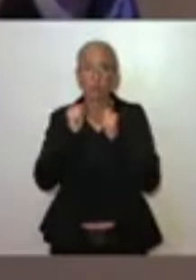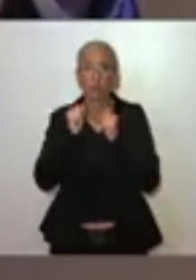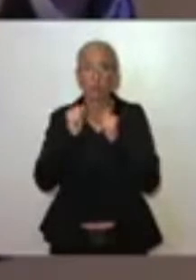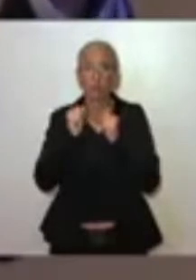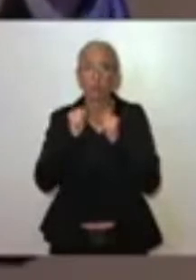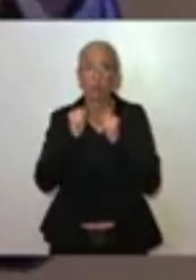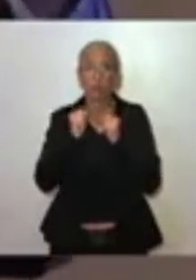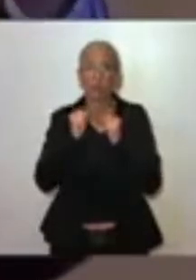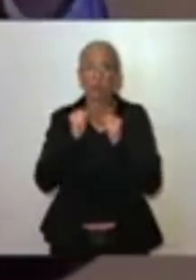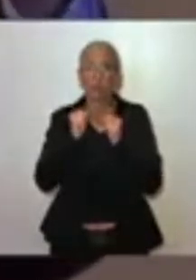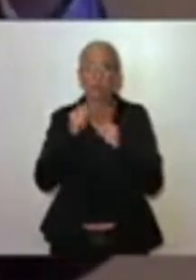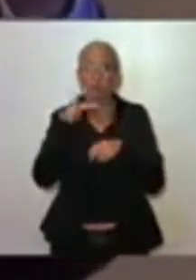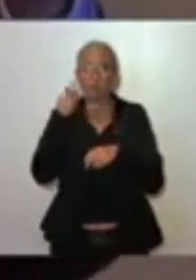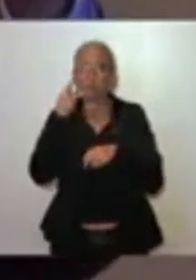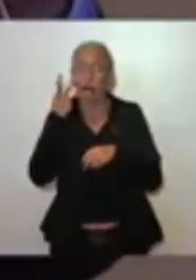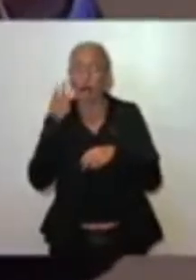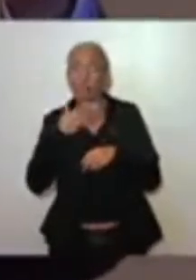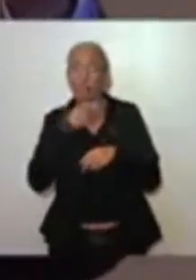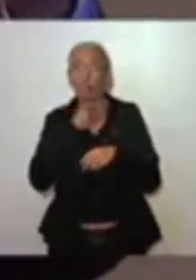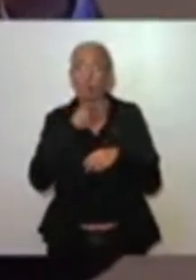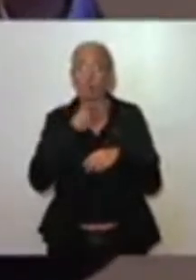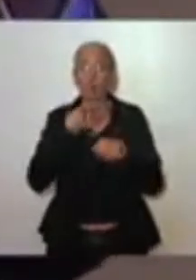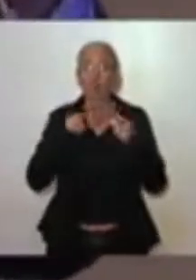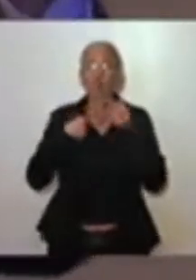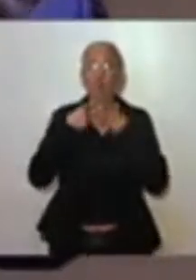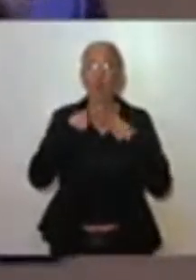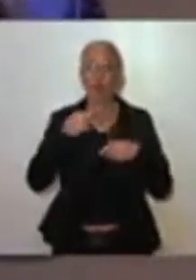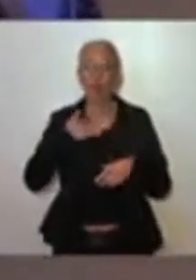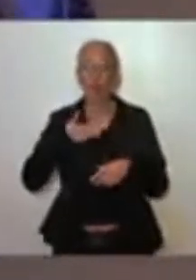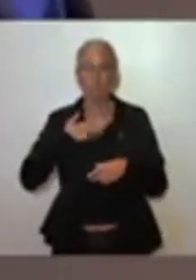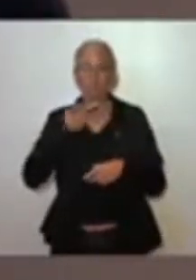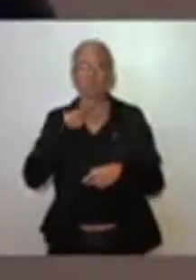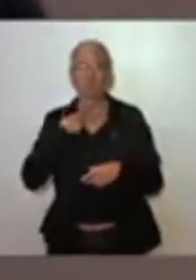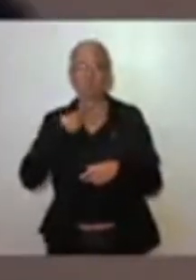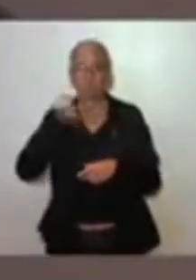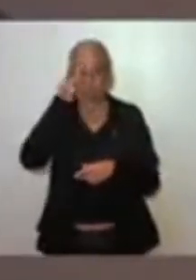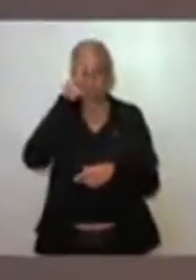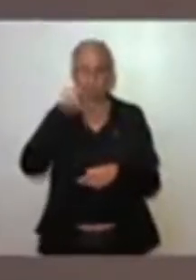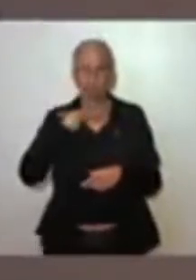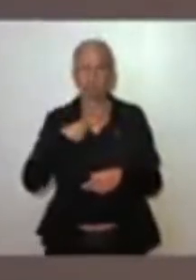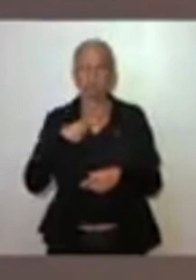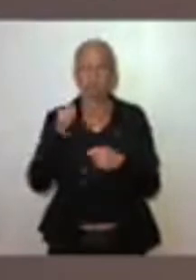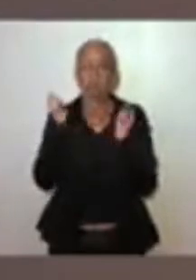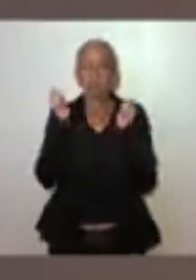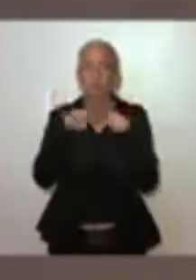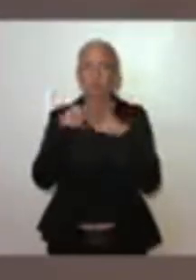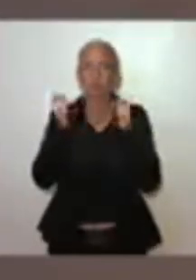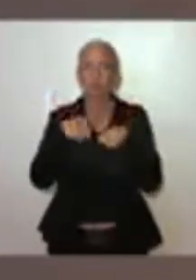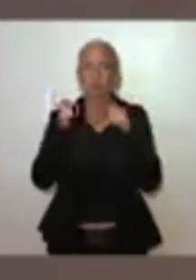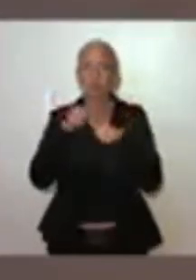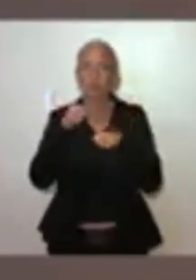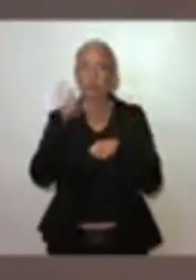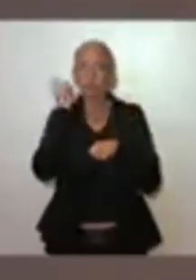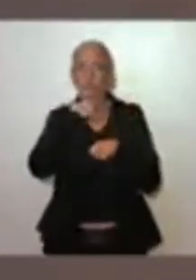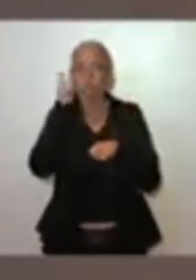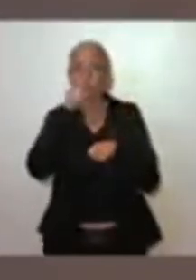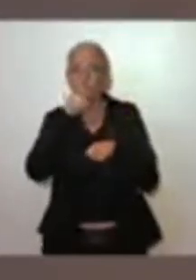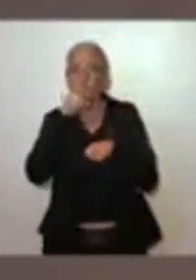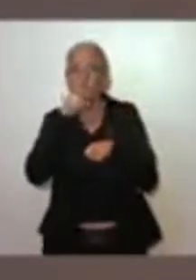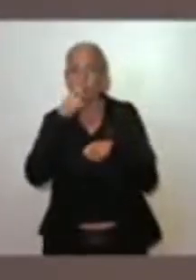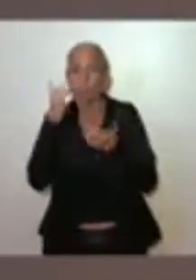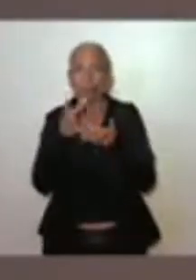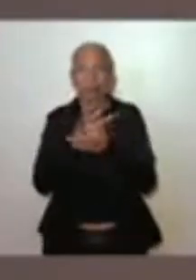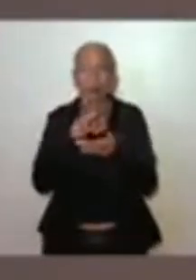falsas que correspondam às suas vontades e é preciso que mentir volte a ser errado de